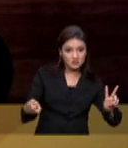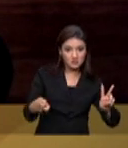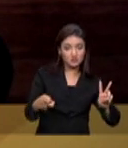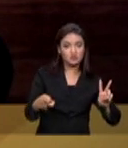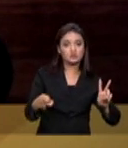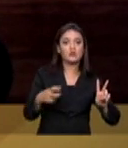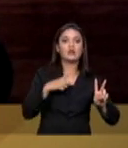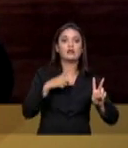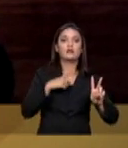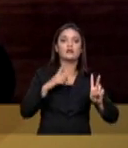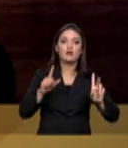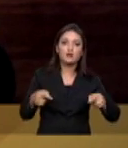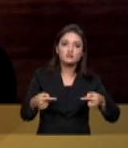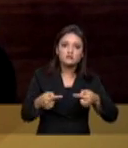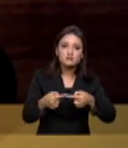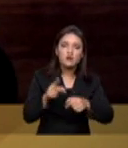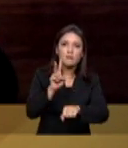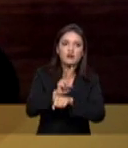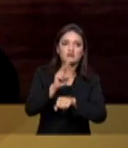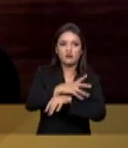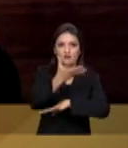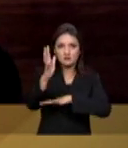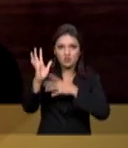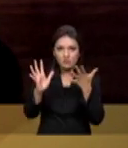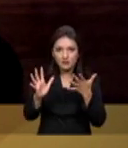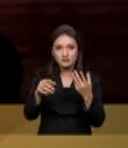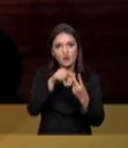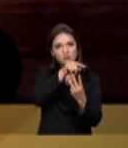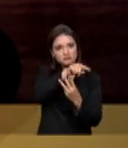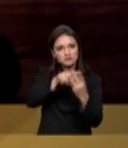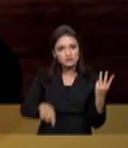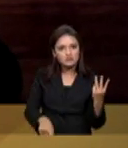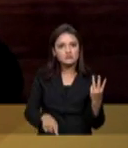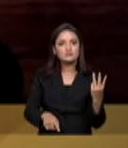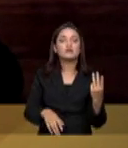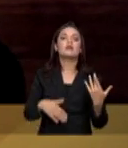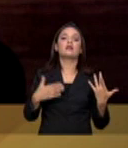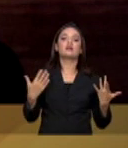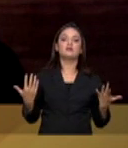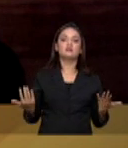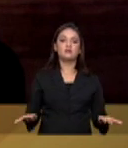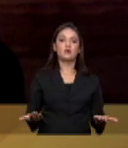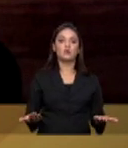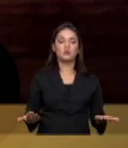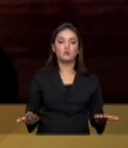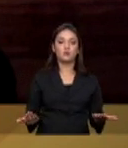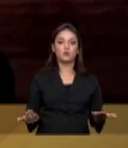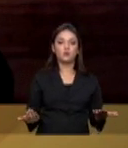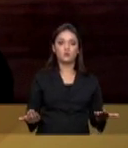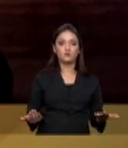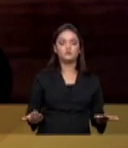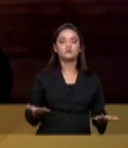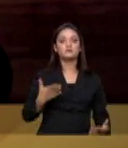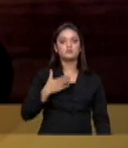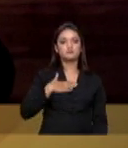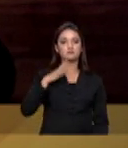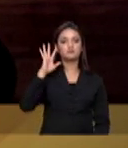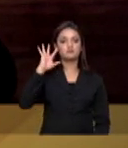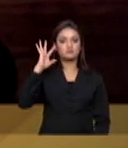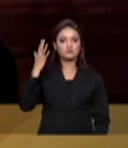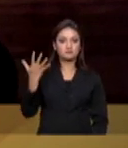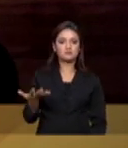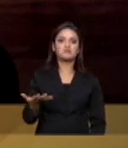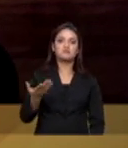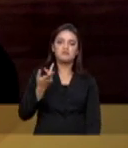EA sensação de glebas para a preservação ambiental depreendo na decisão